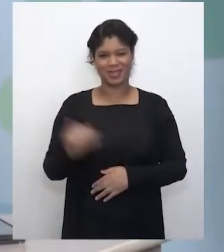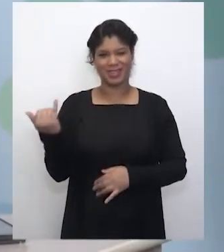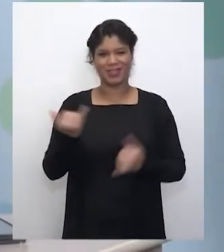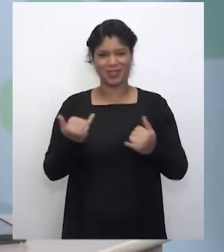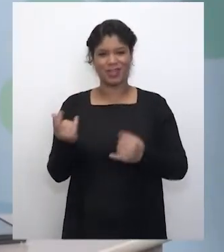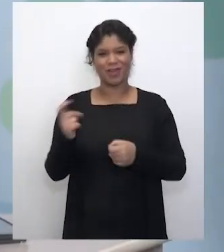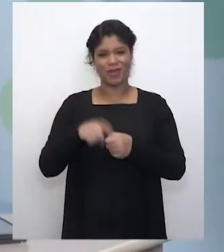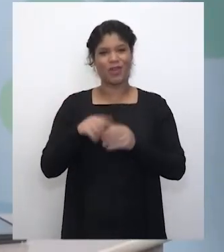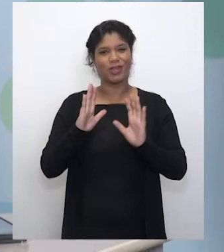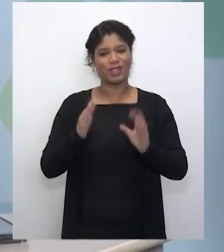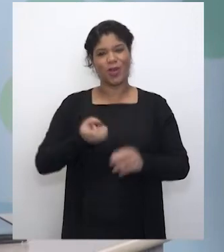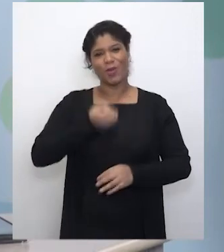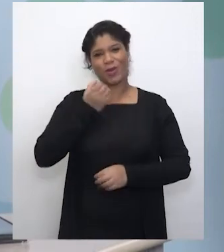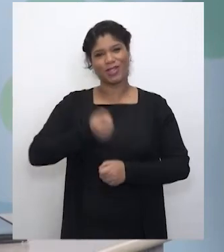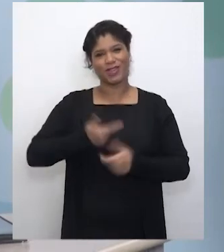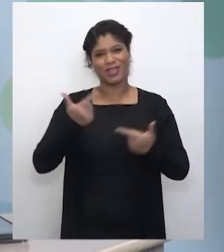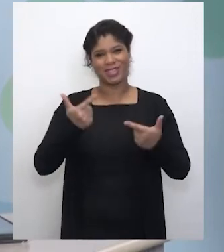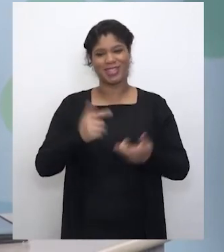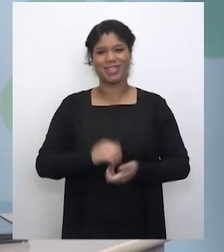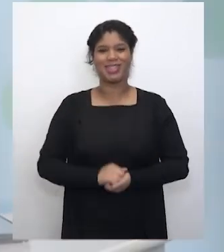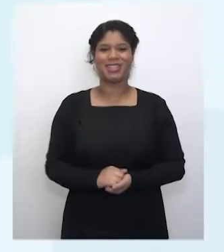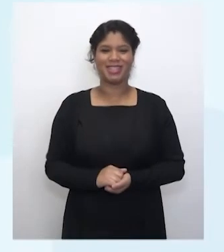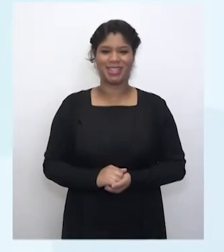resposta, já voltamos. Boa sorte.